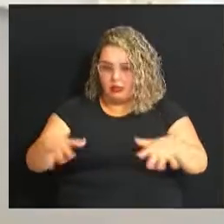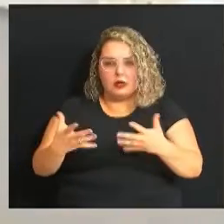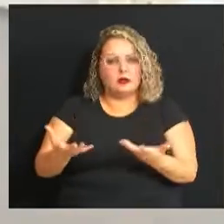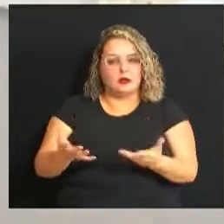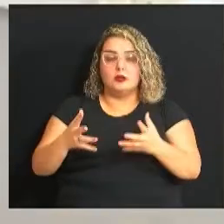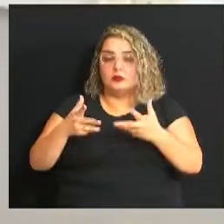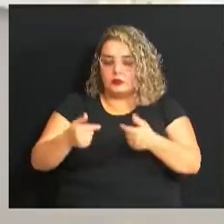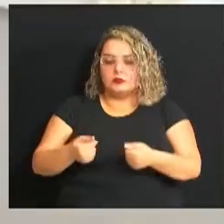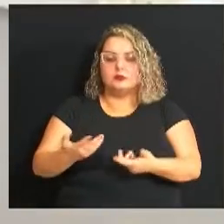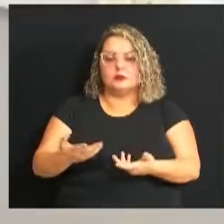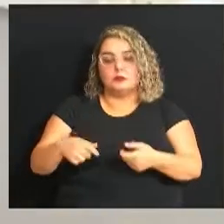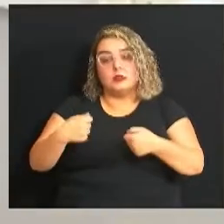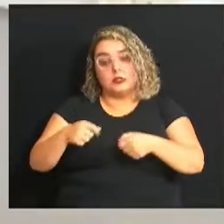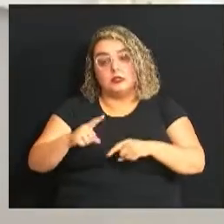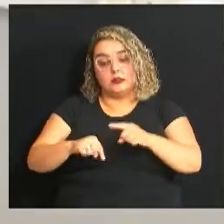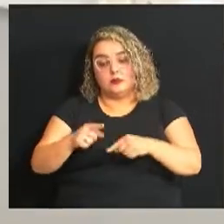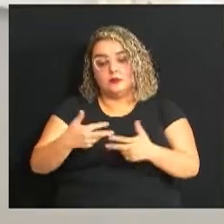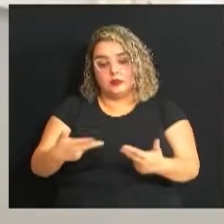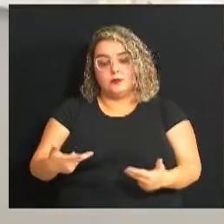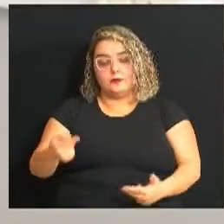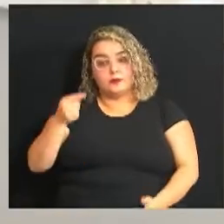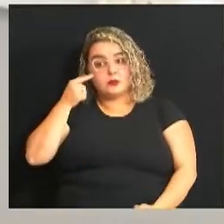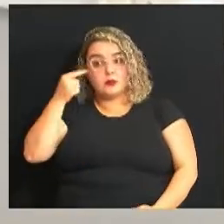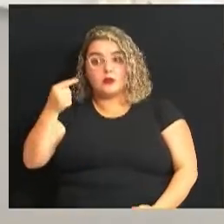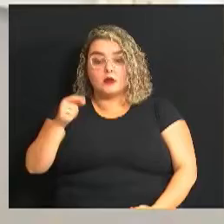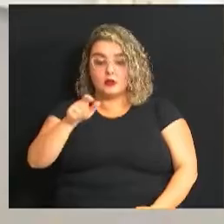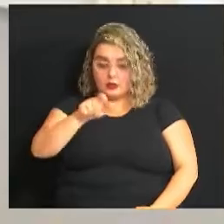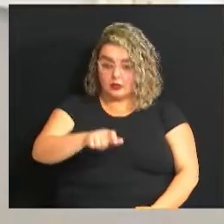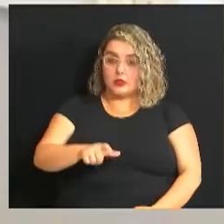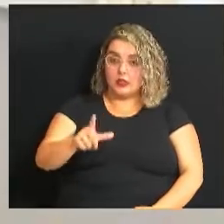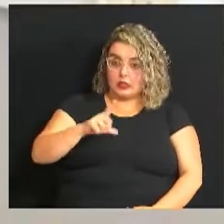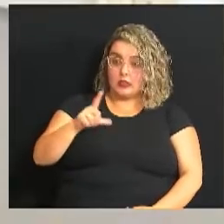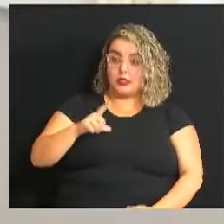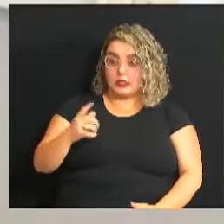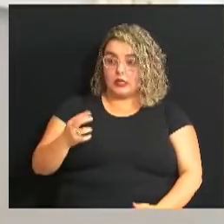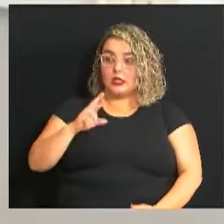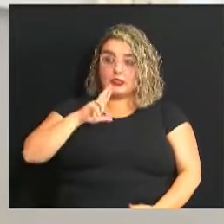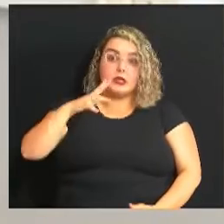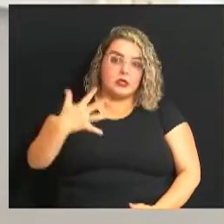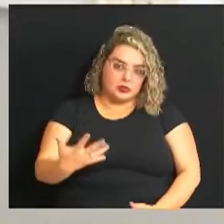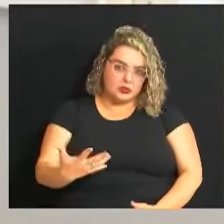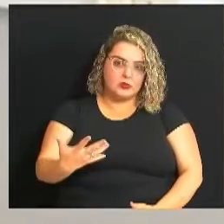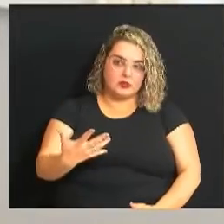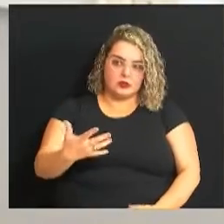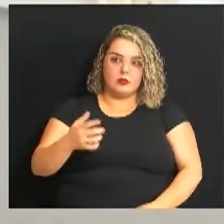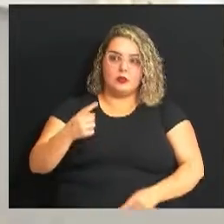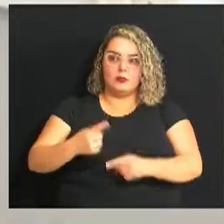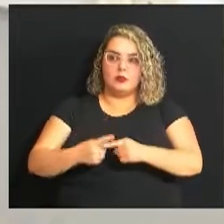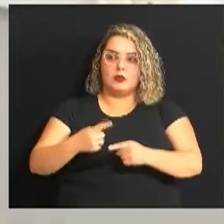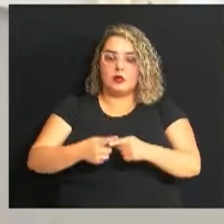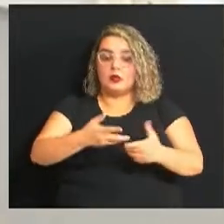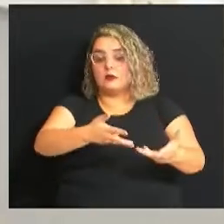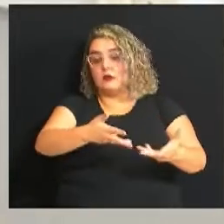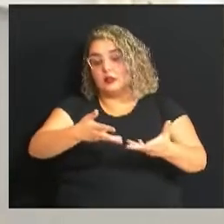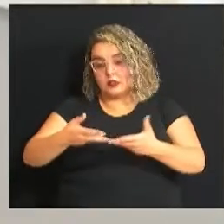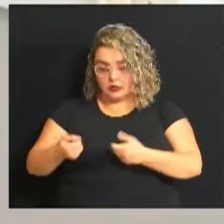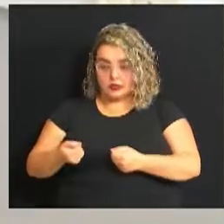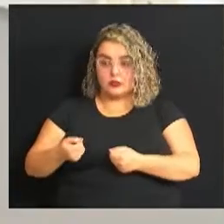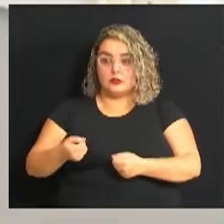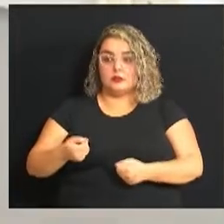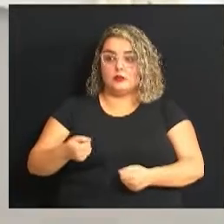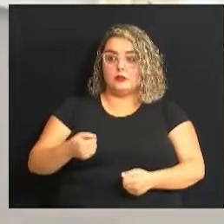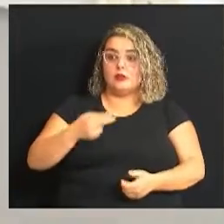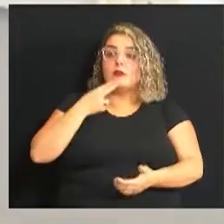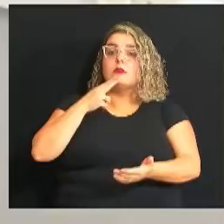que precisa ter a perspectiva de que a outra parte tem um interesse no conflito, né, na solução. Porque ela vai ser convidada, em verdade, é expedida uma